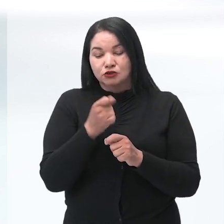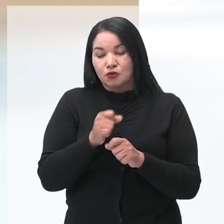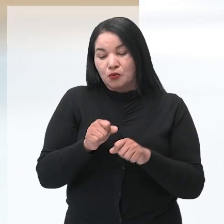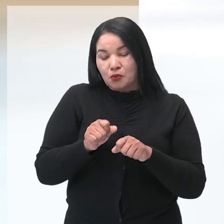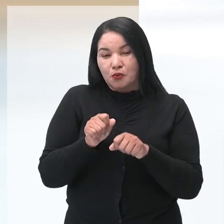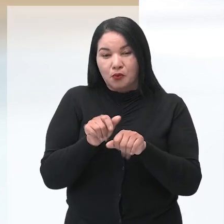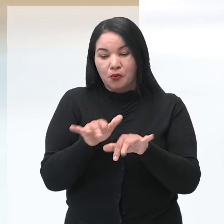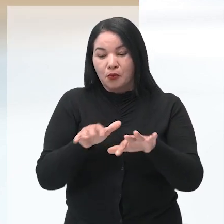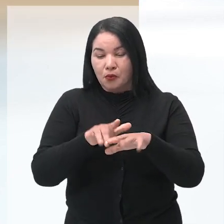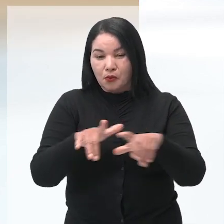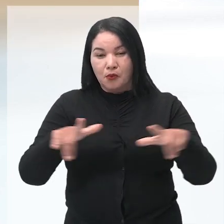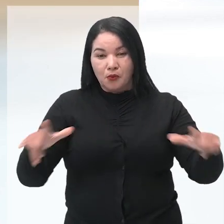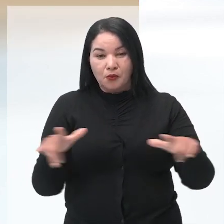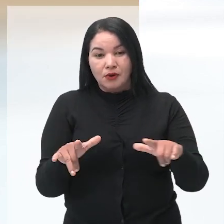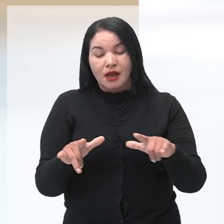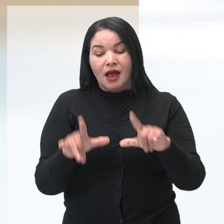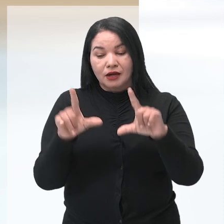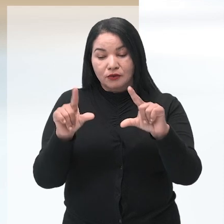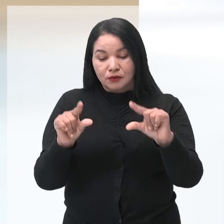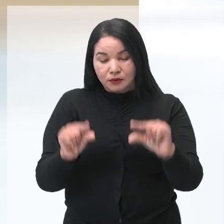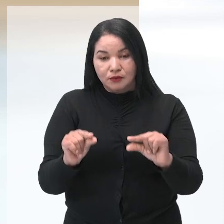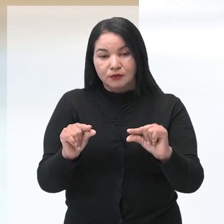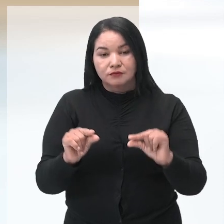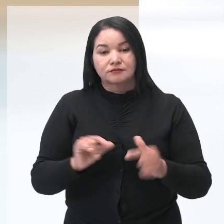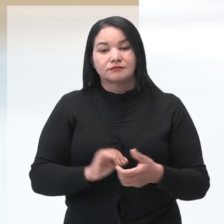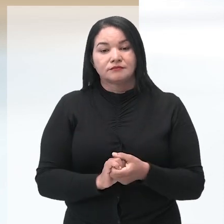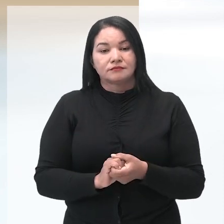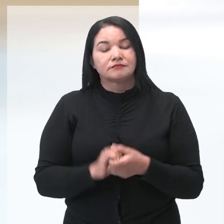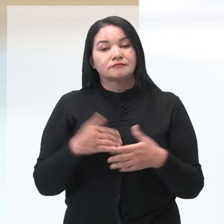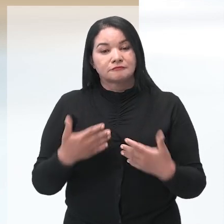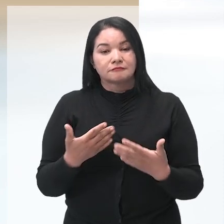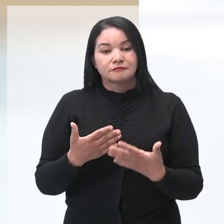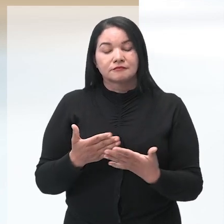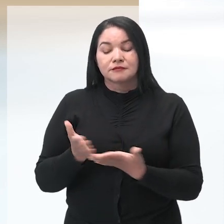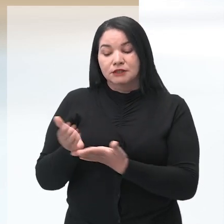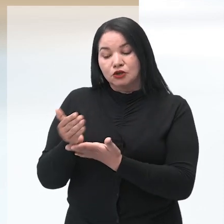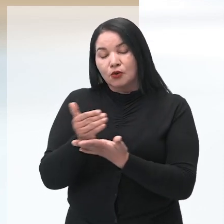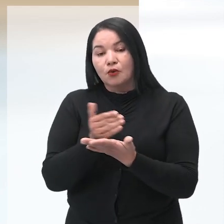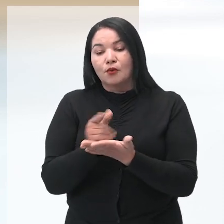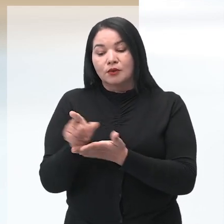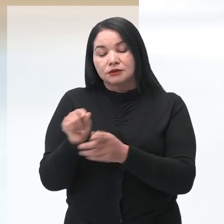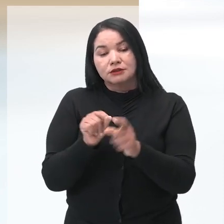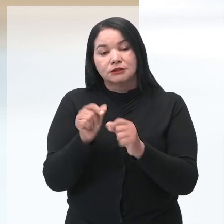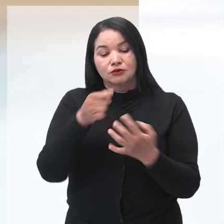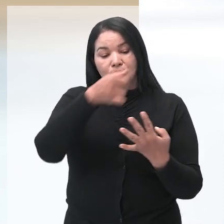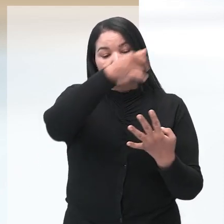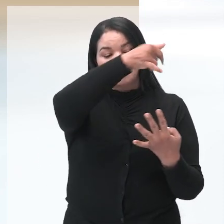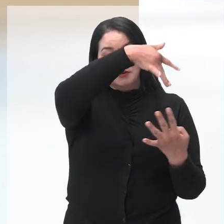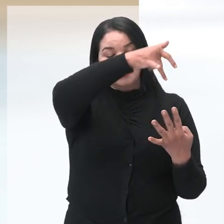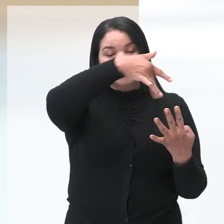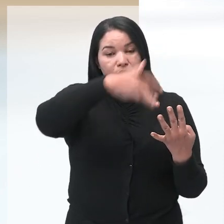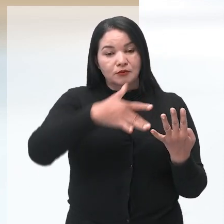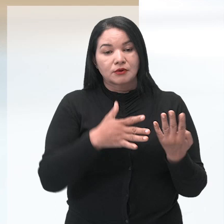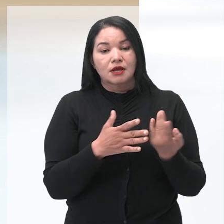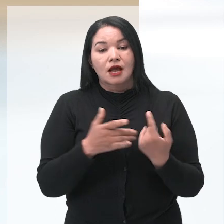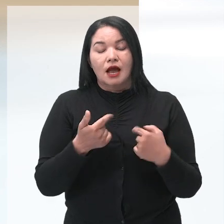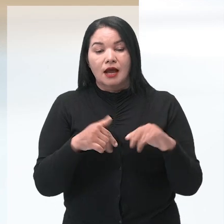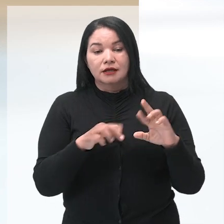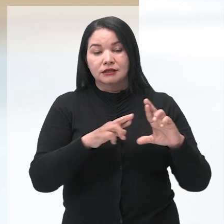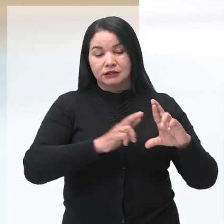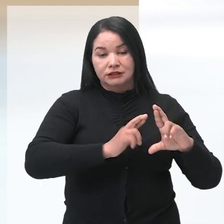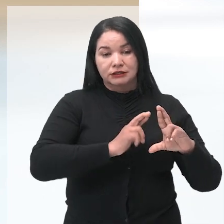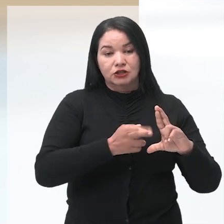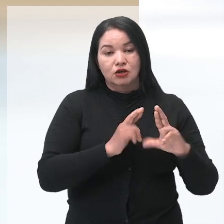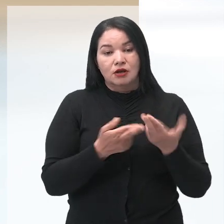lixo dos aterros. Olha lá, a coleta seletiva desvia materiais, né, recicláveis dos